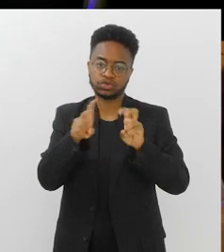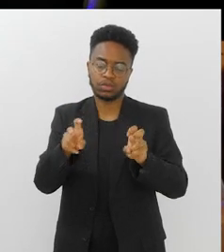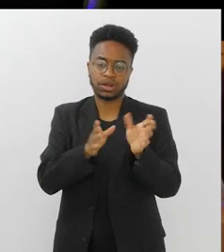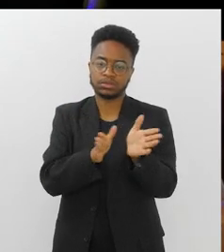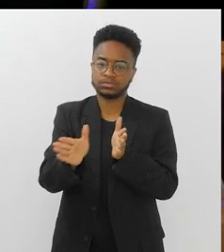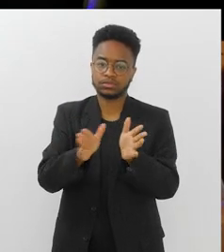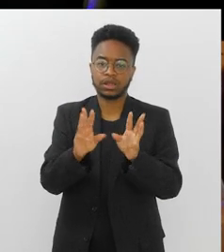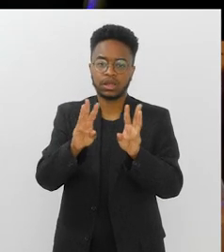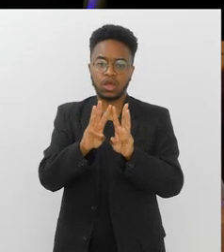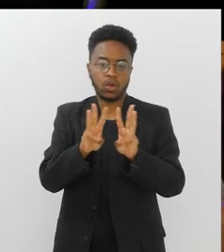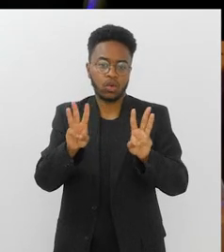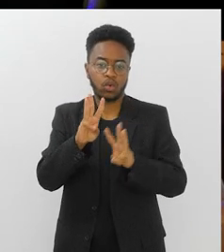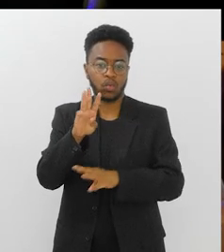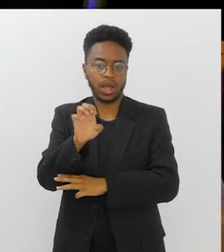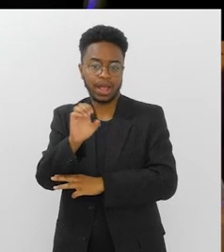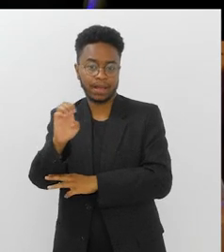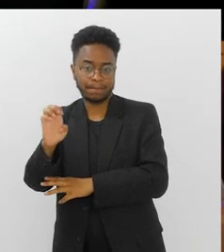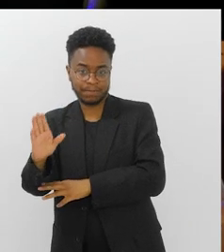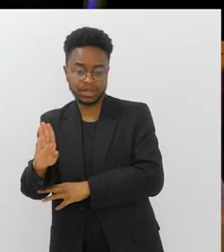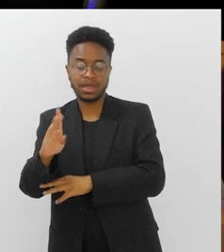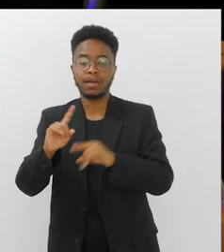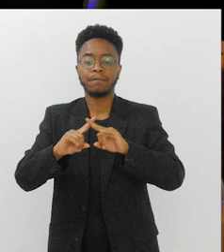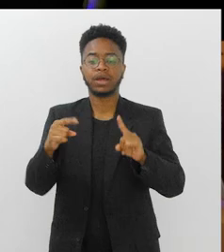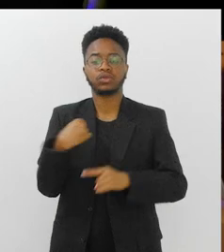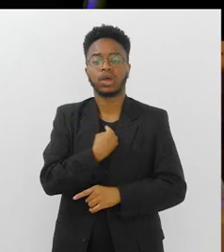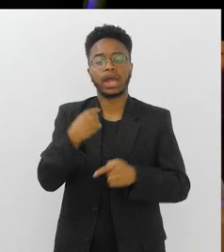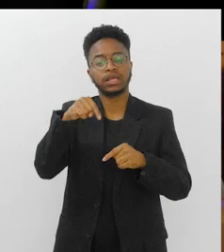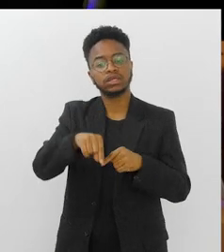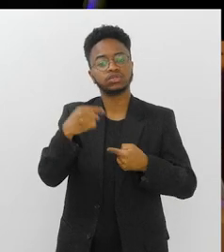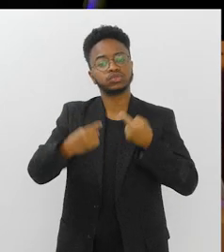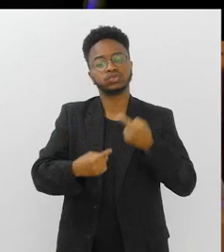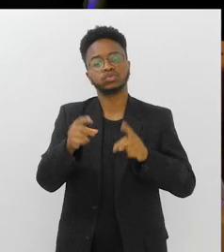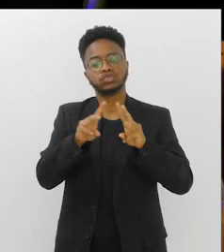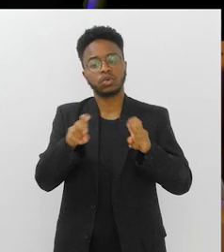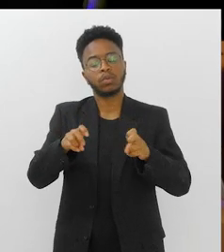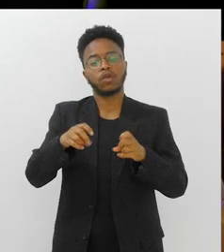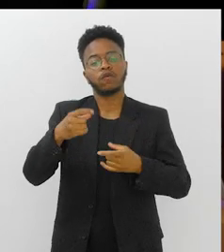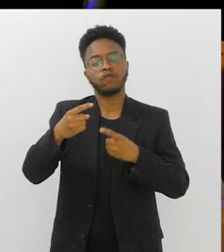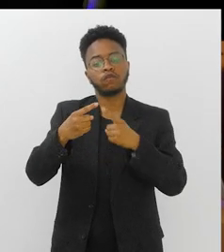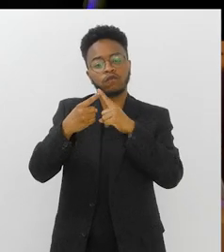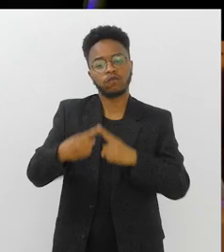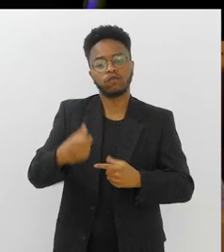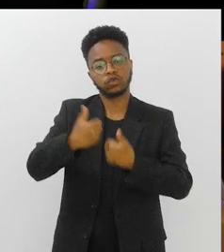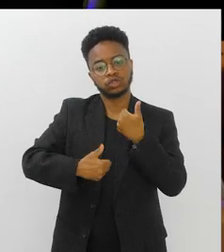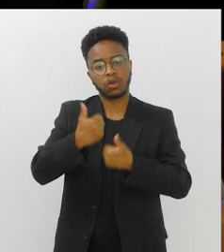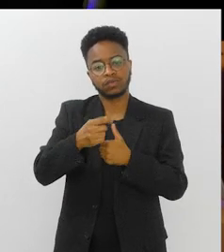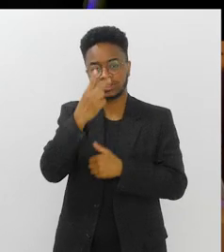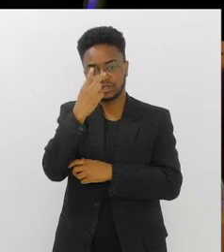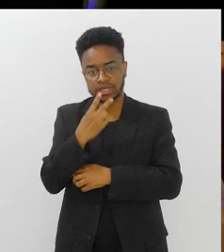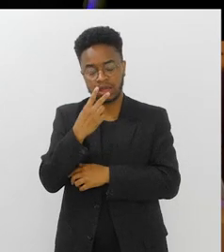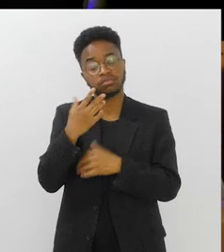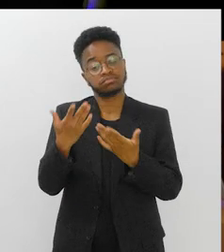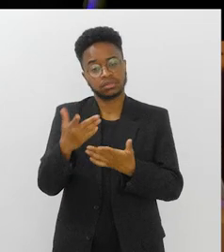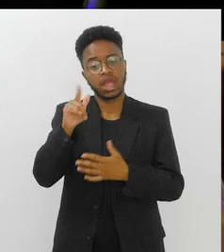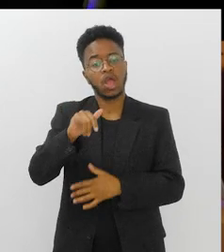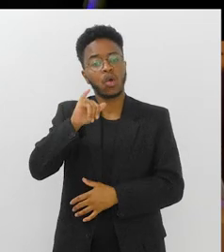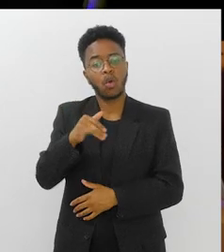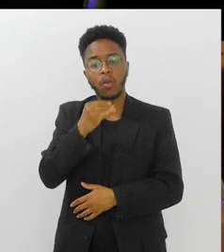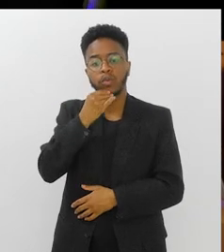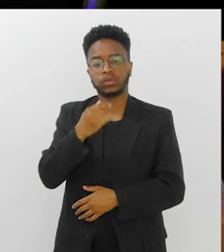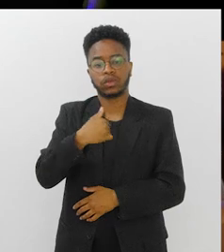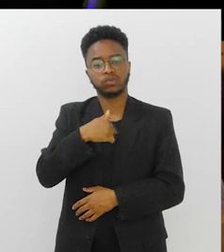Talvez mas estamos falando aqui de futebol de esporte de cegos eh e e foi esse esporte foi essa atividade foi essa